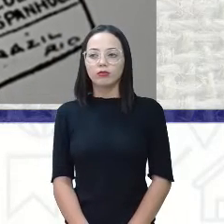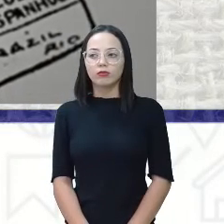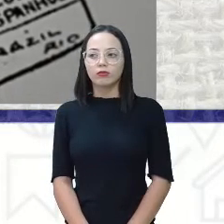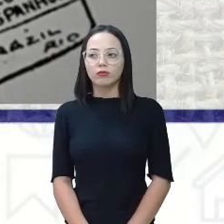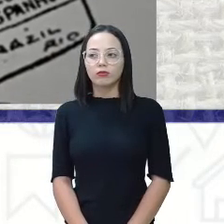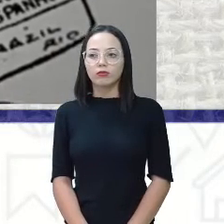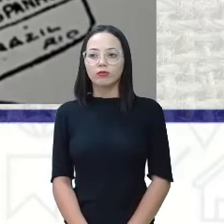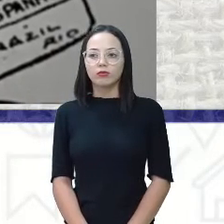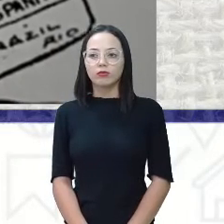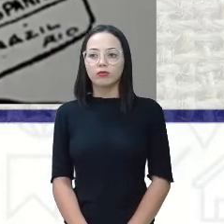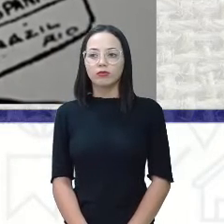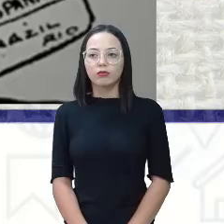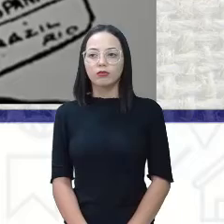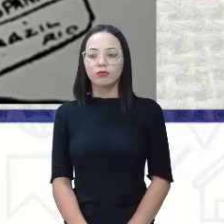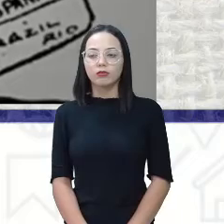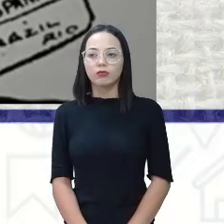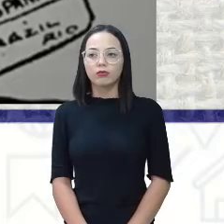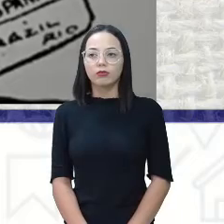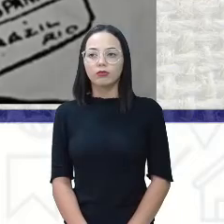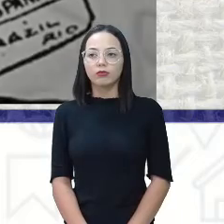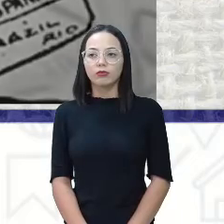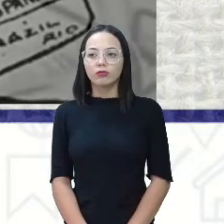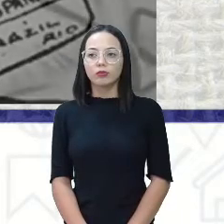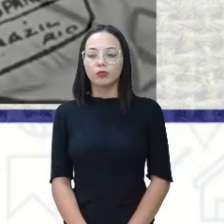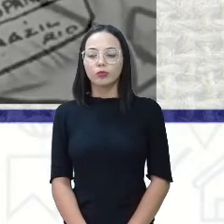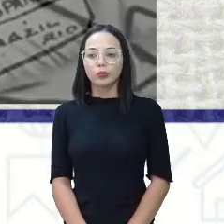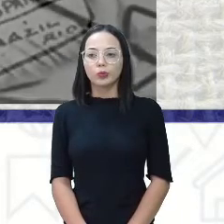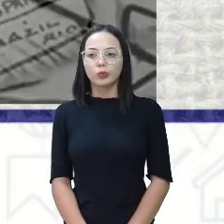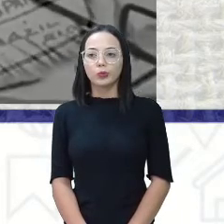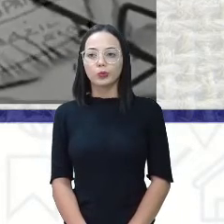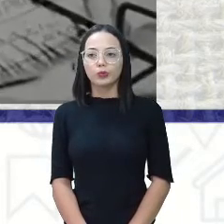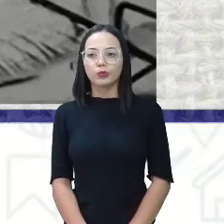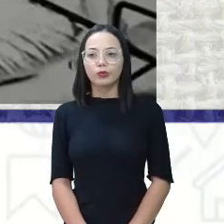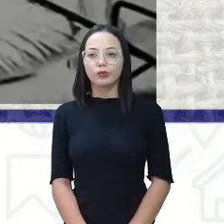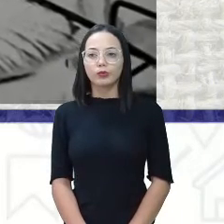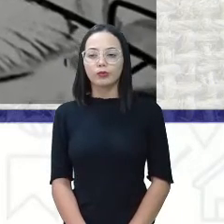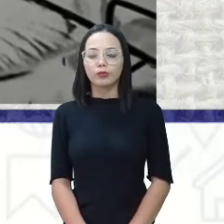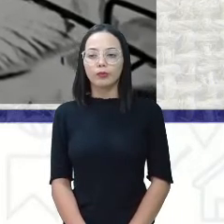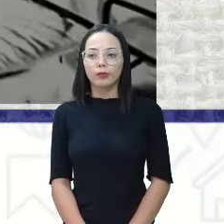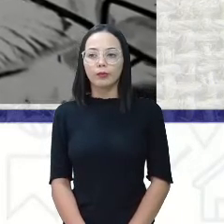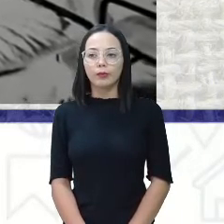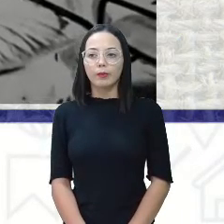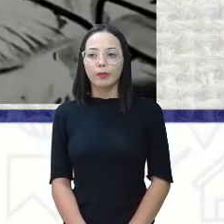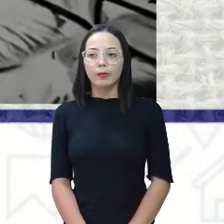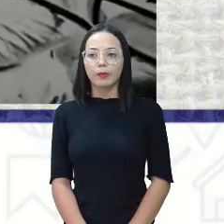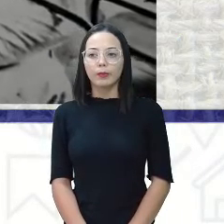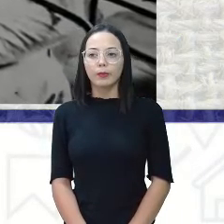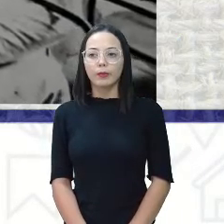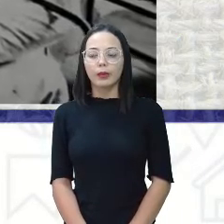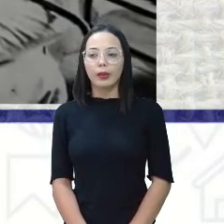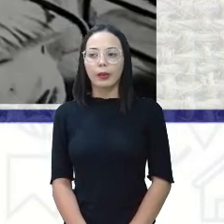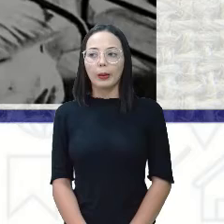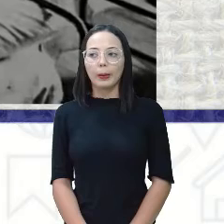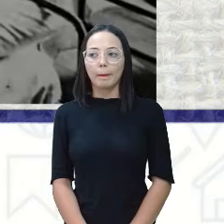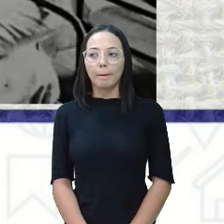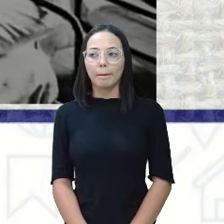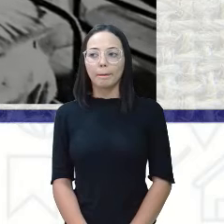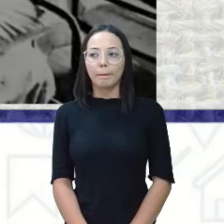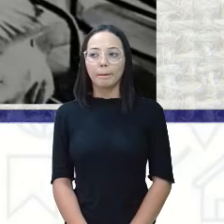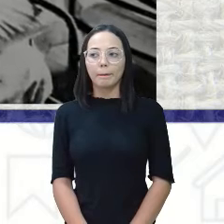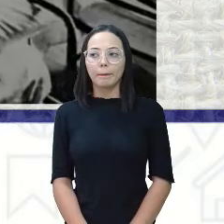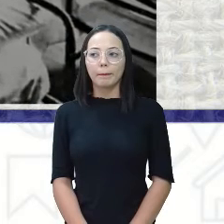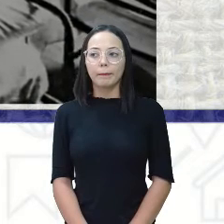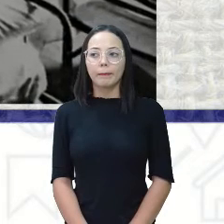Espanha. É que a Espanha não entrou na Primeira Guerra Mundial. E como ela era neutra na Primeira Guerra Mundial, ela começou a